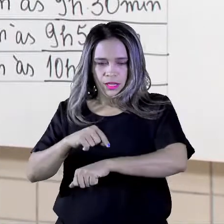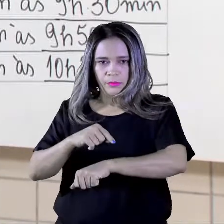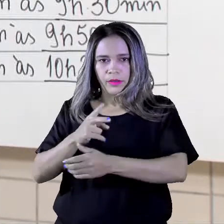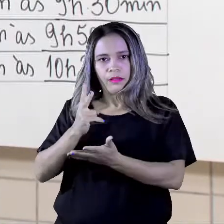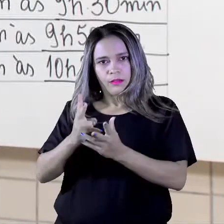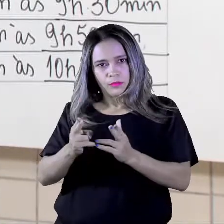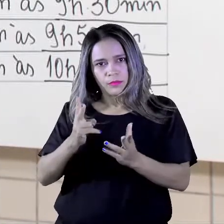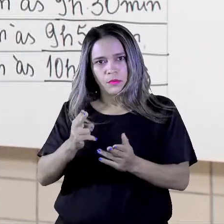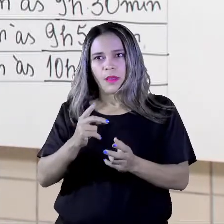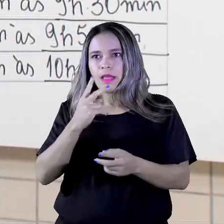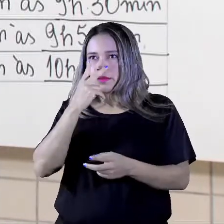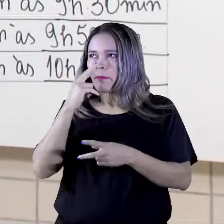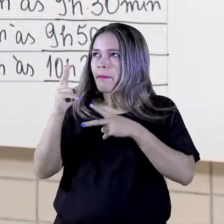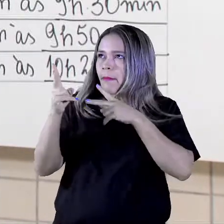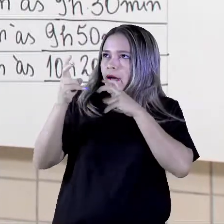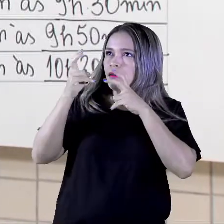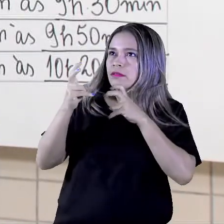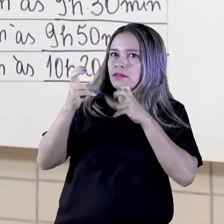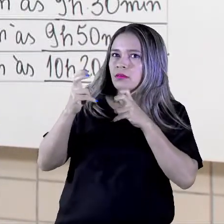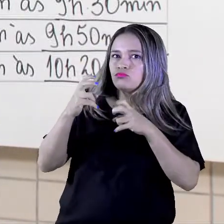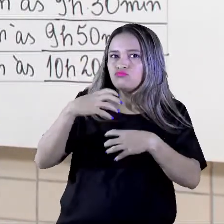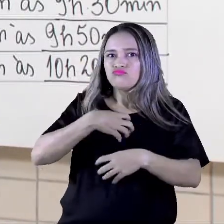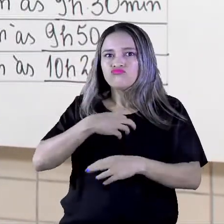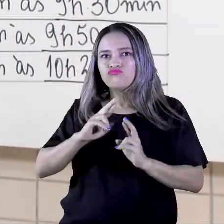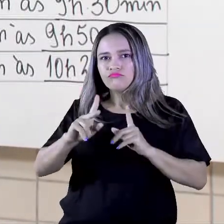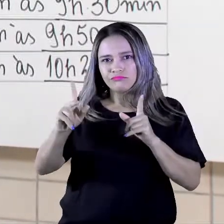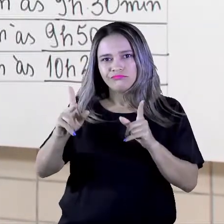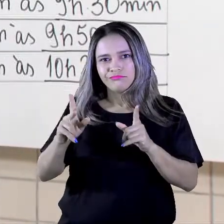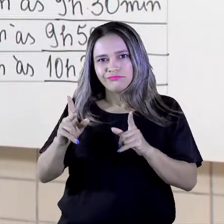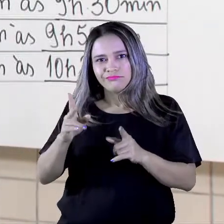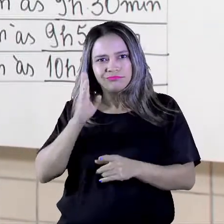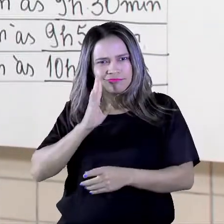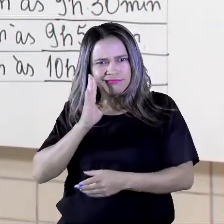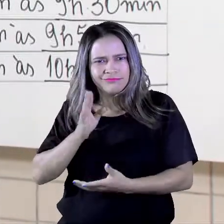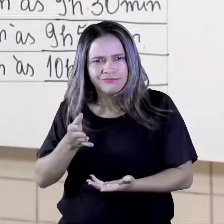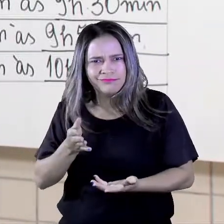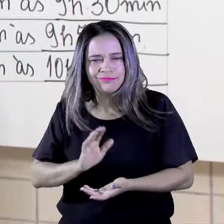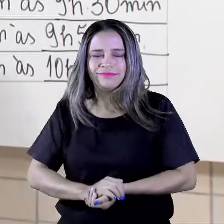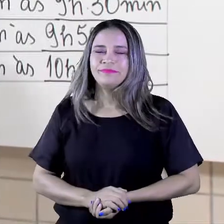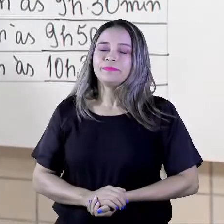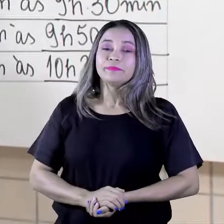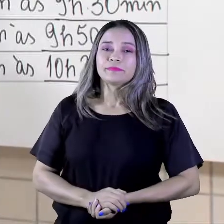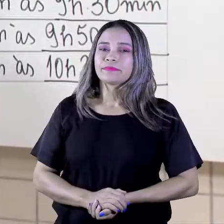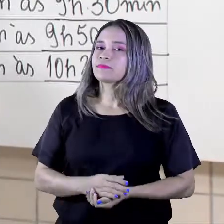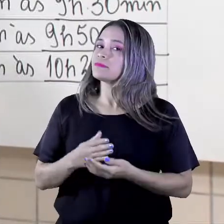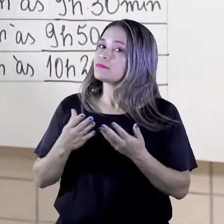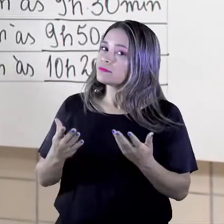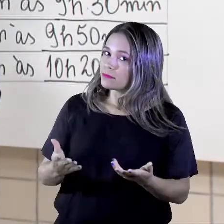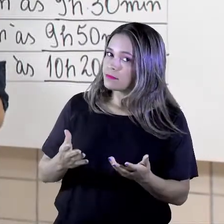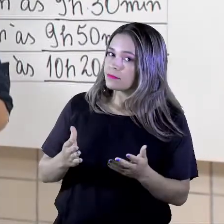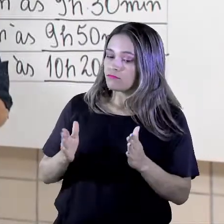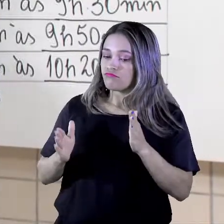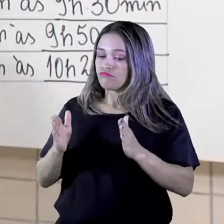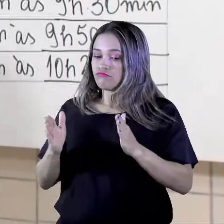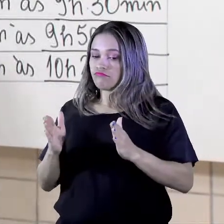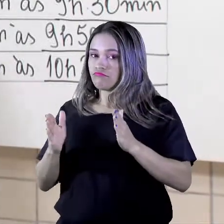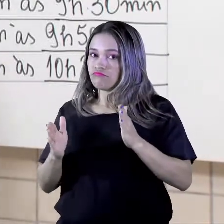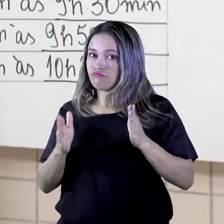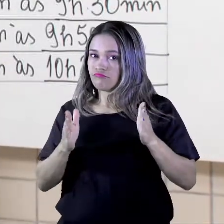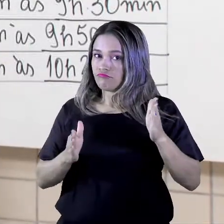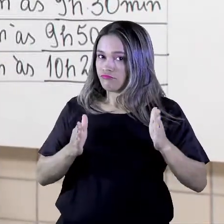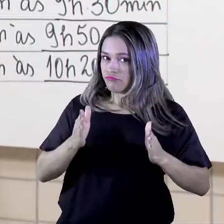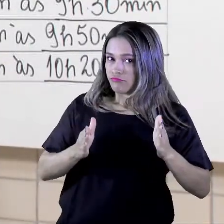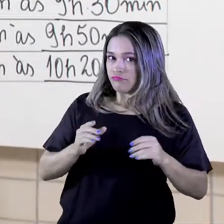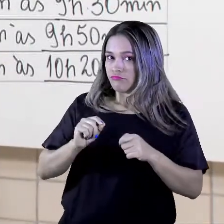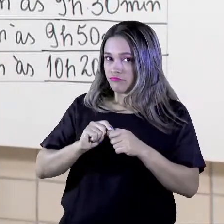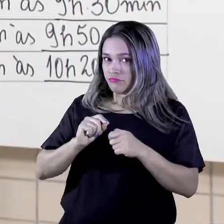diferente. Não é legal essa percepção? Massa, Então, olha só. Para medir esses intervalos das coisas que a gente faz no